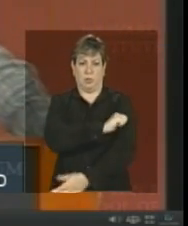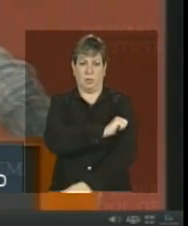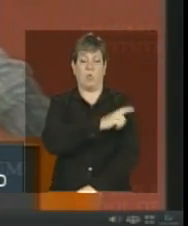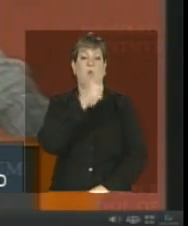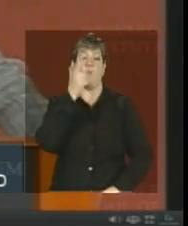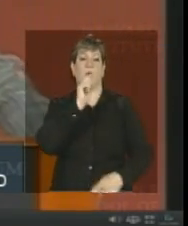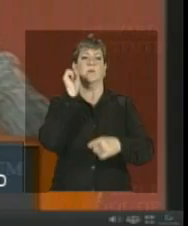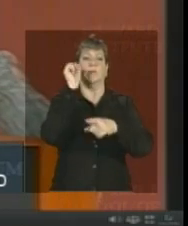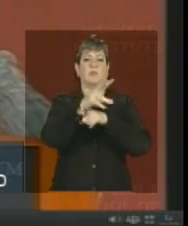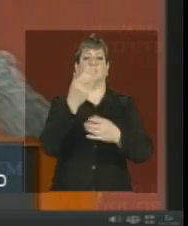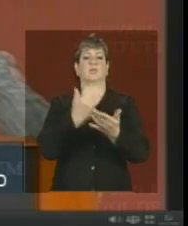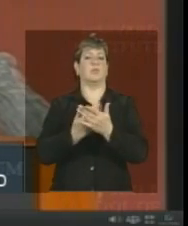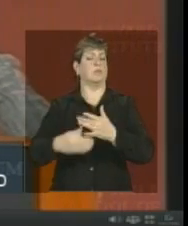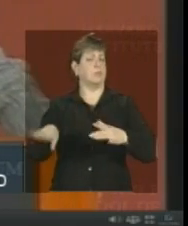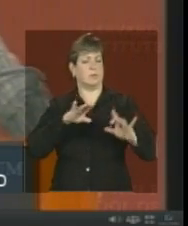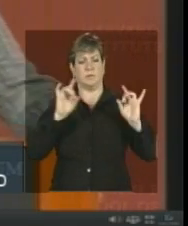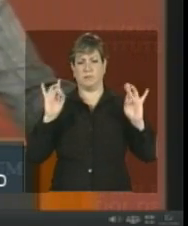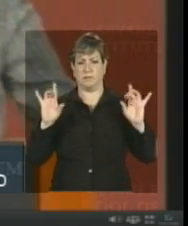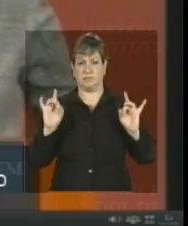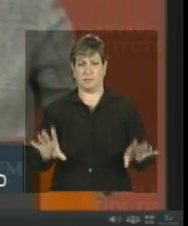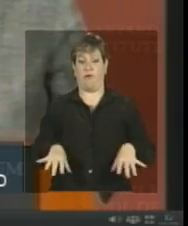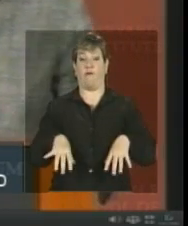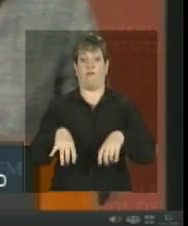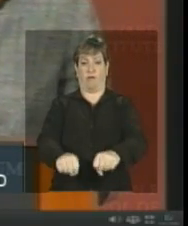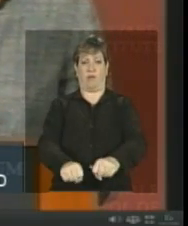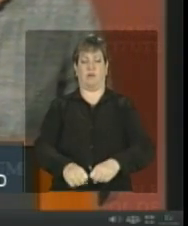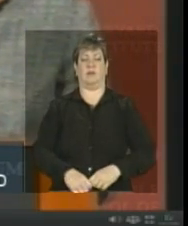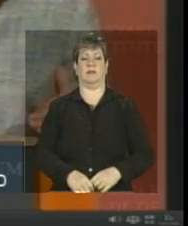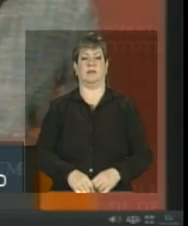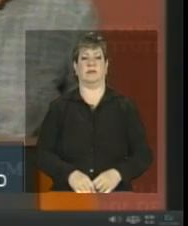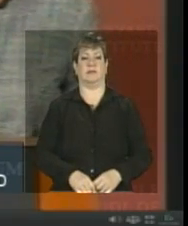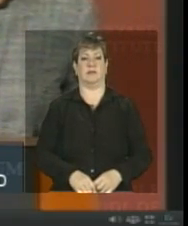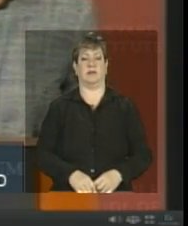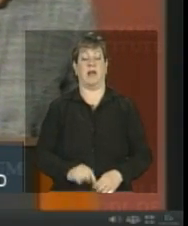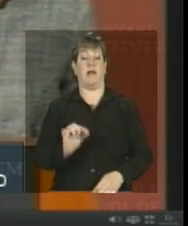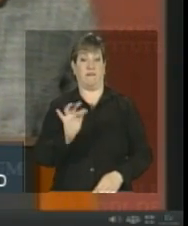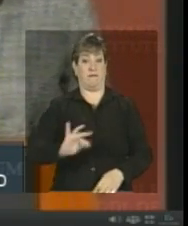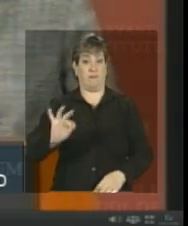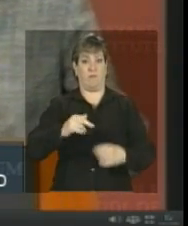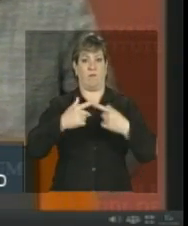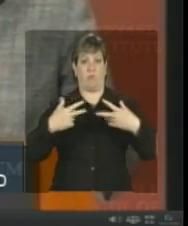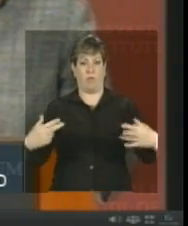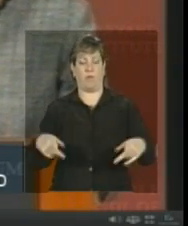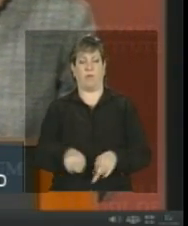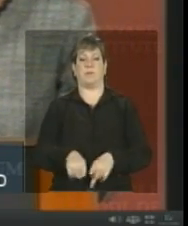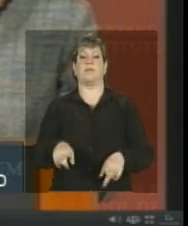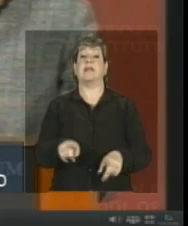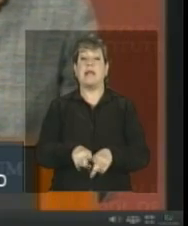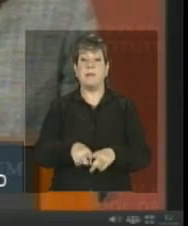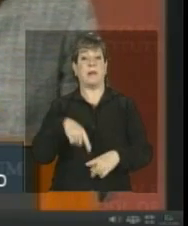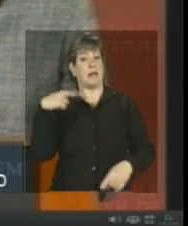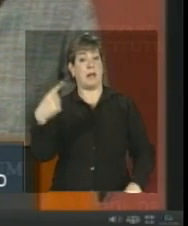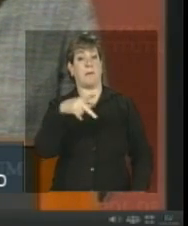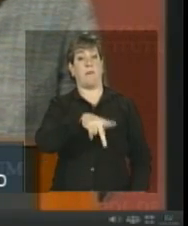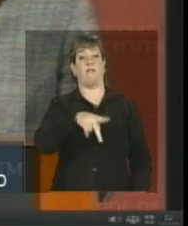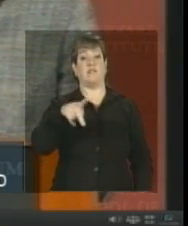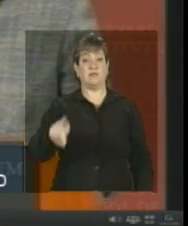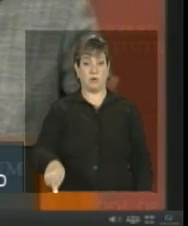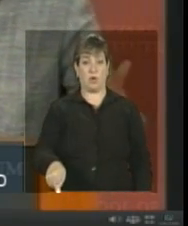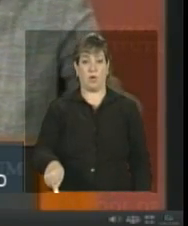instituições, estudantes de graduação. Mas, além dos estudantes de graduação, professores